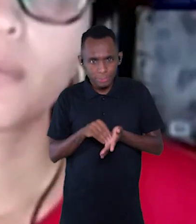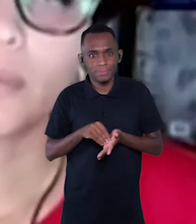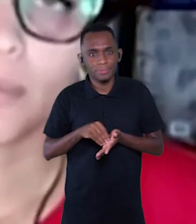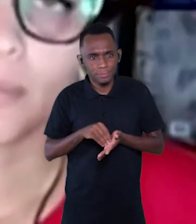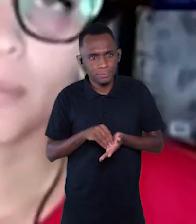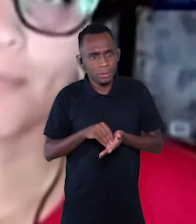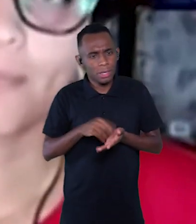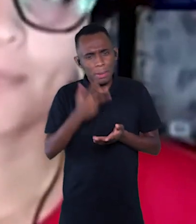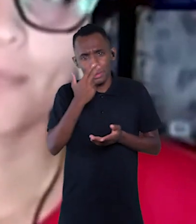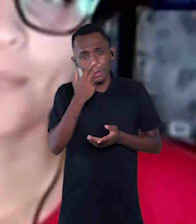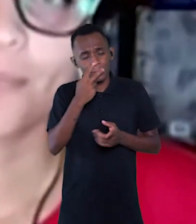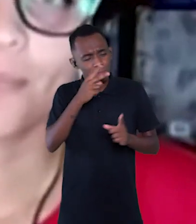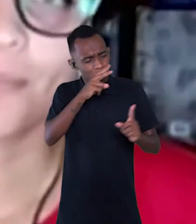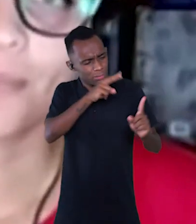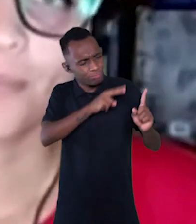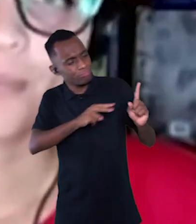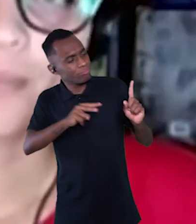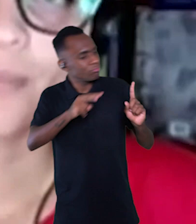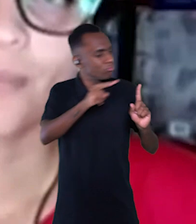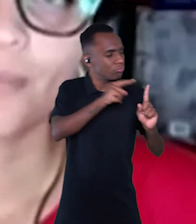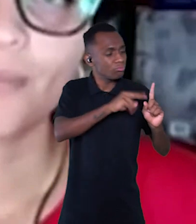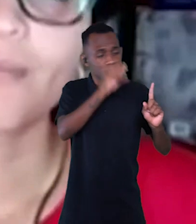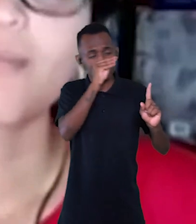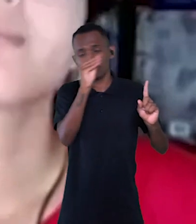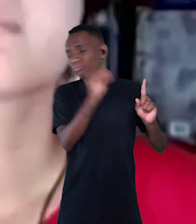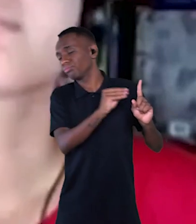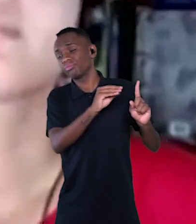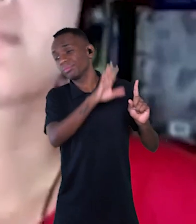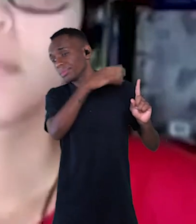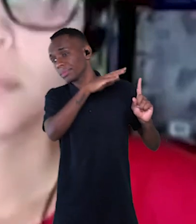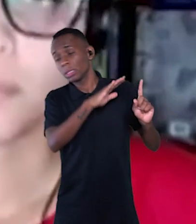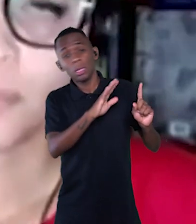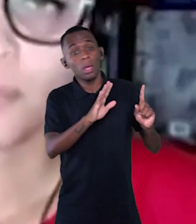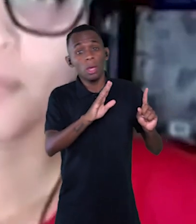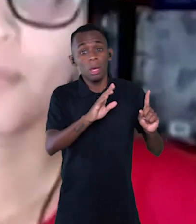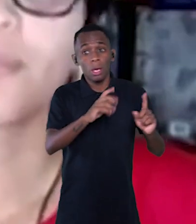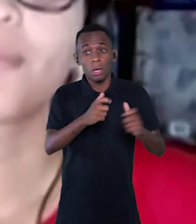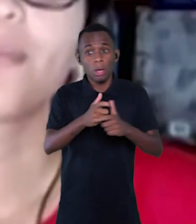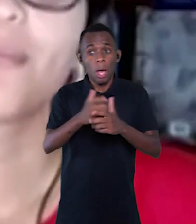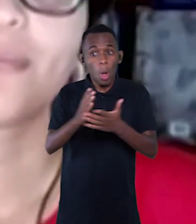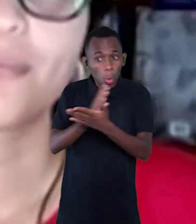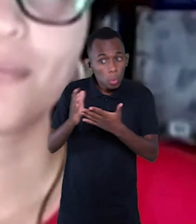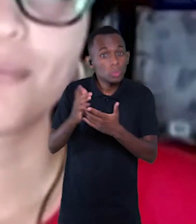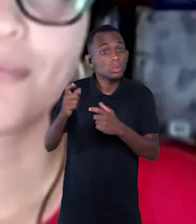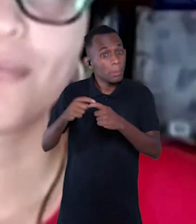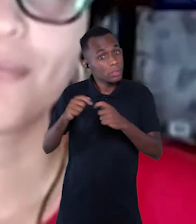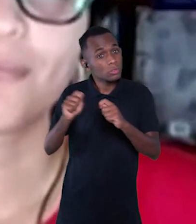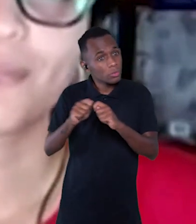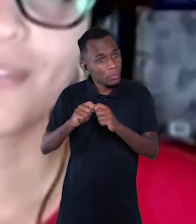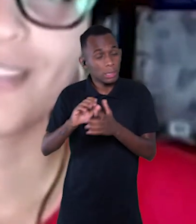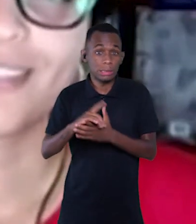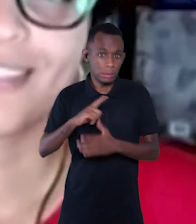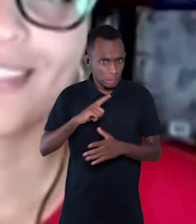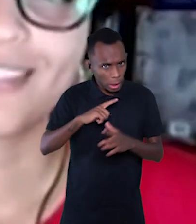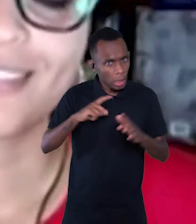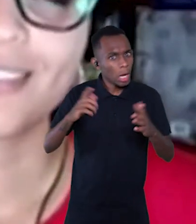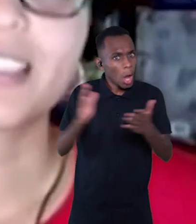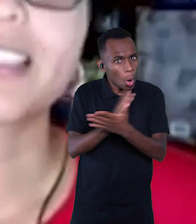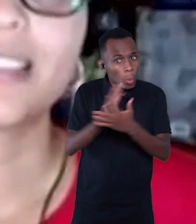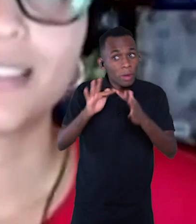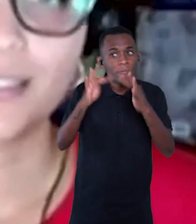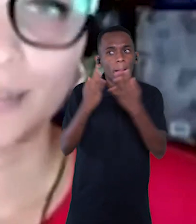De não nem olhar para o paciente, que muitos médicos fazem, é uma reclamação mesmo recorrente, eu conheço, né? Eu tenho família